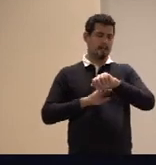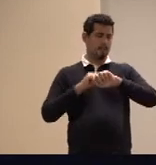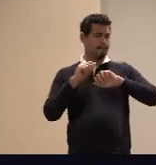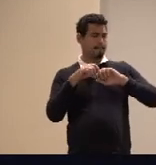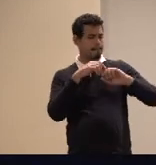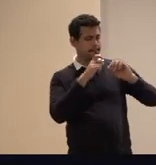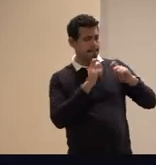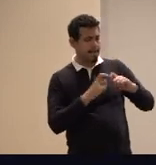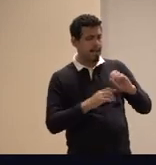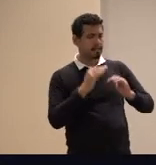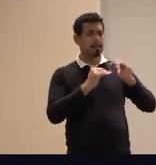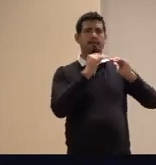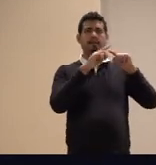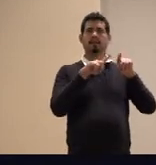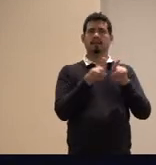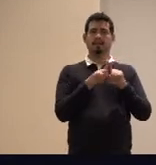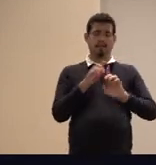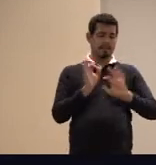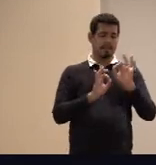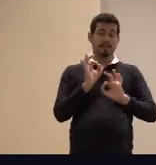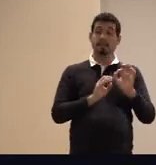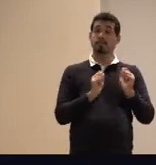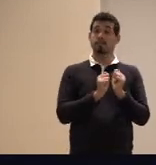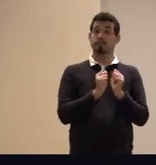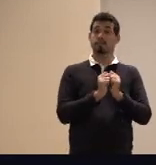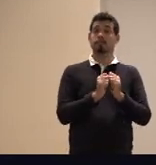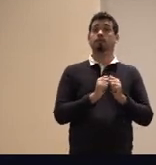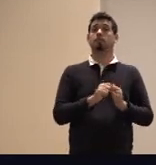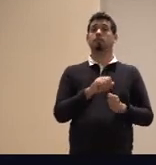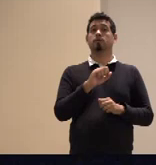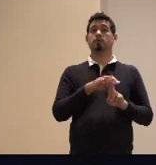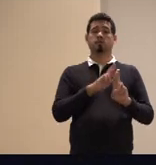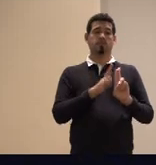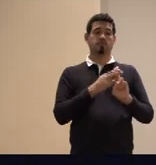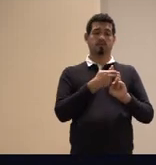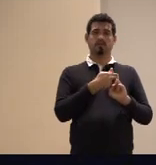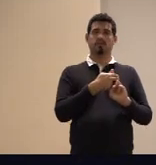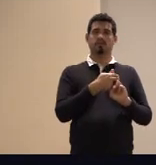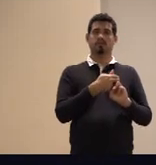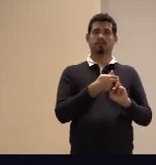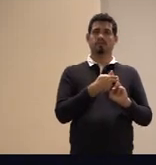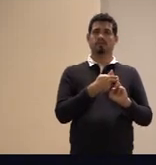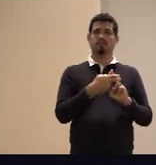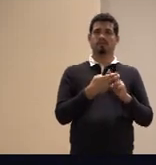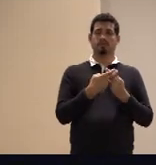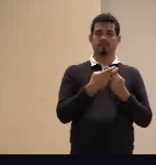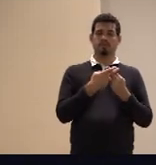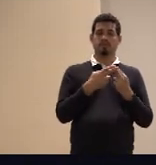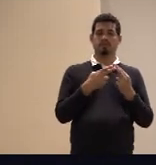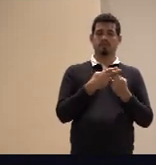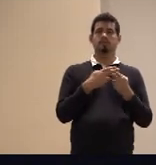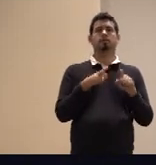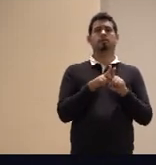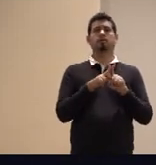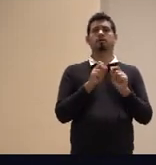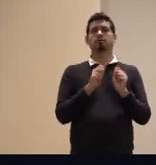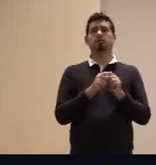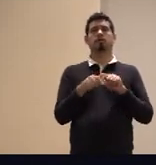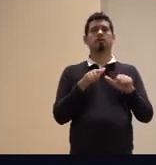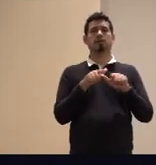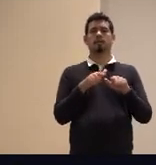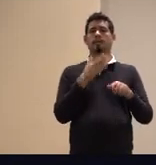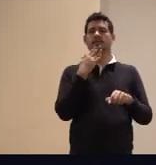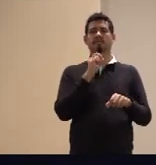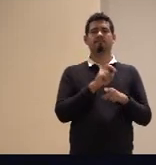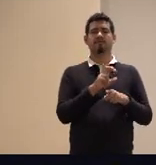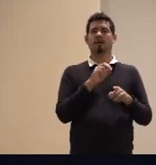alta complexidade no que tange ao SUS, cada município se organiza nessa questão do transporte, do pedir a vaga,